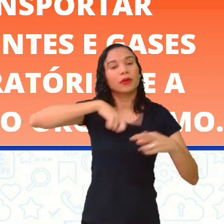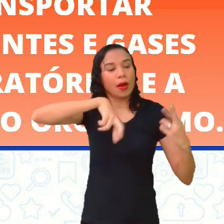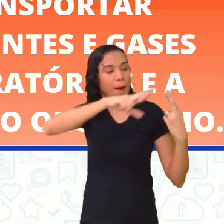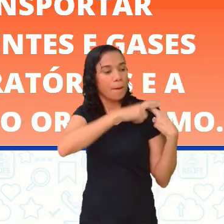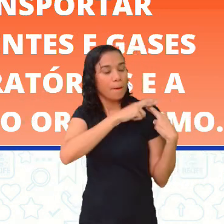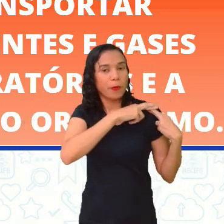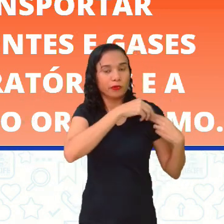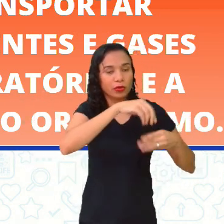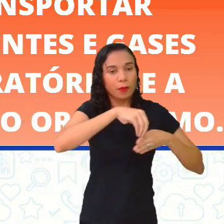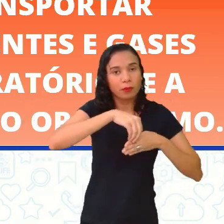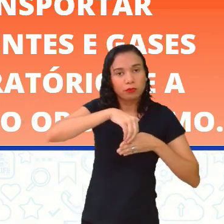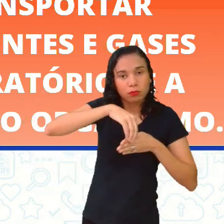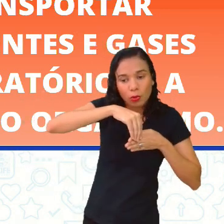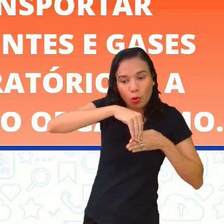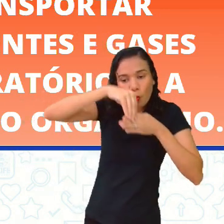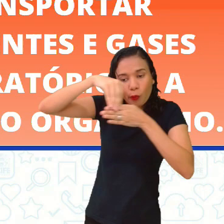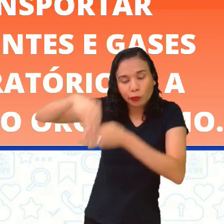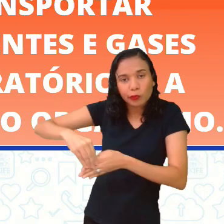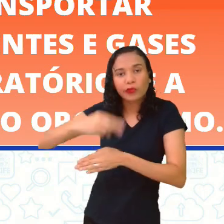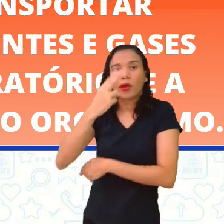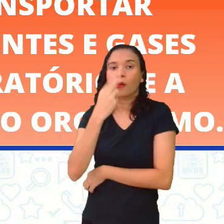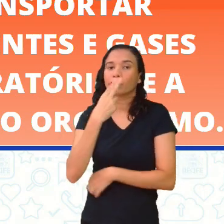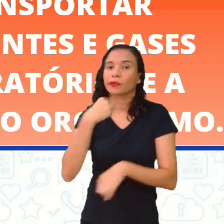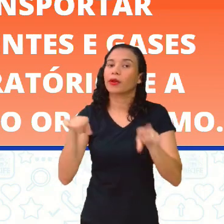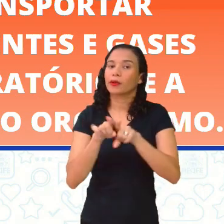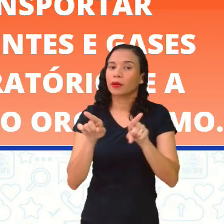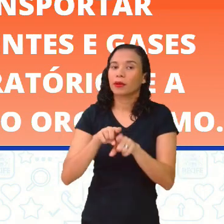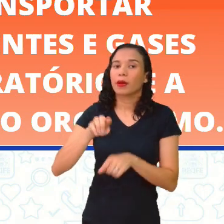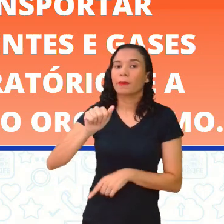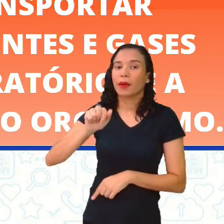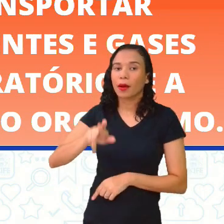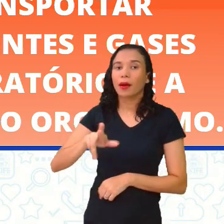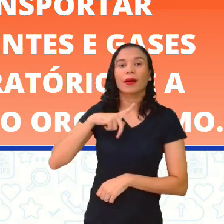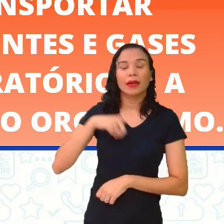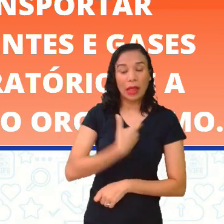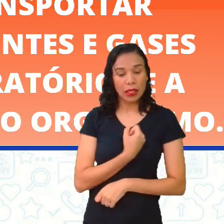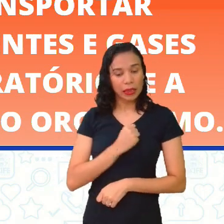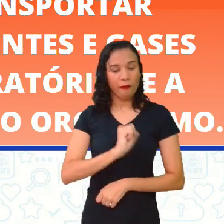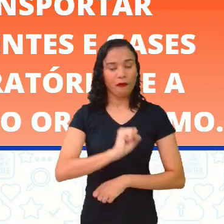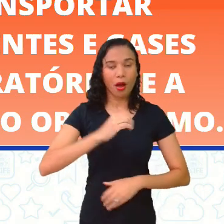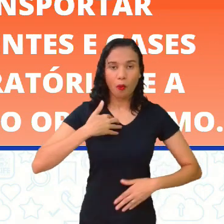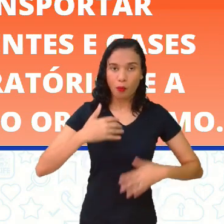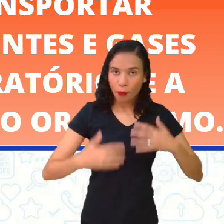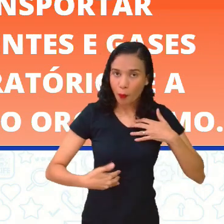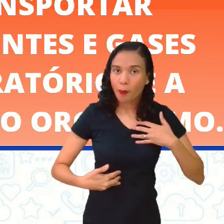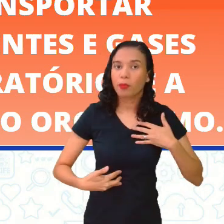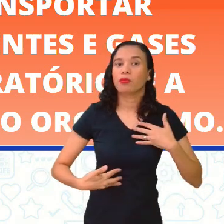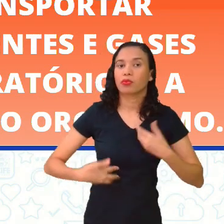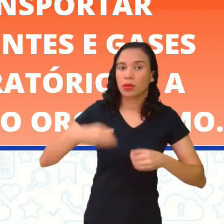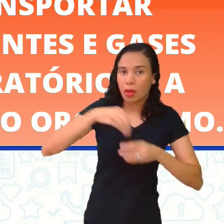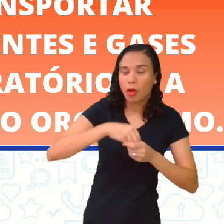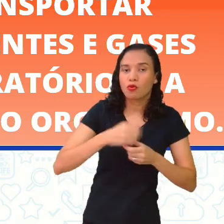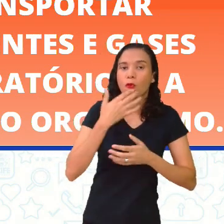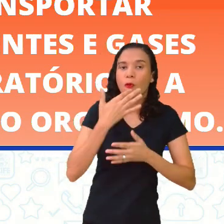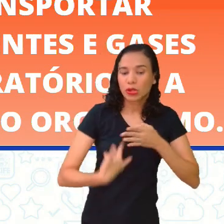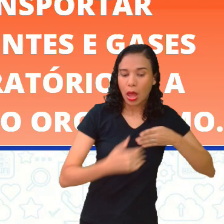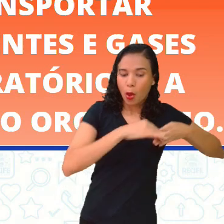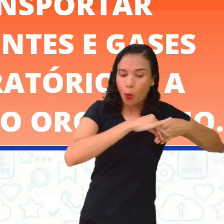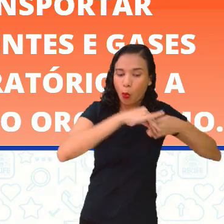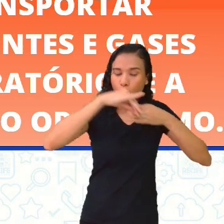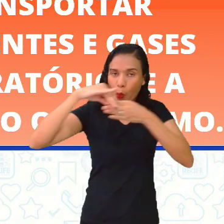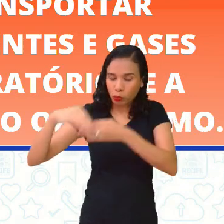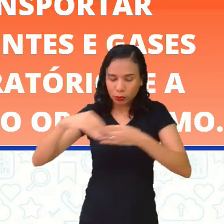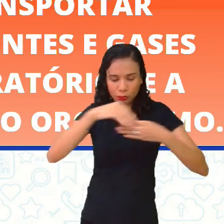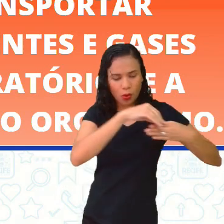em transportar nutrientes e gases respiratórios e a defesa do organismo. Então, a gente tanto, né, sabe que